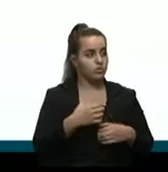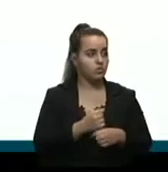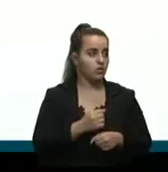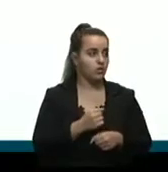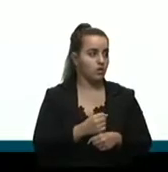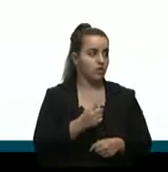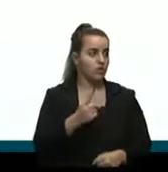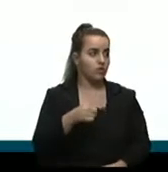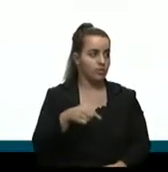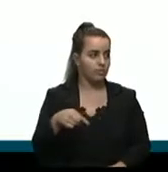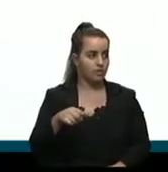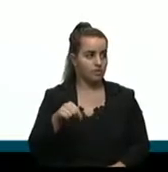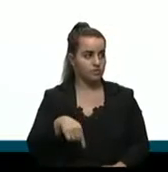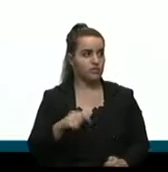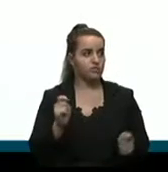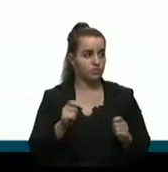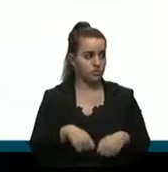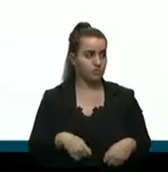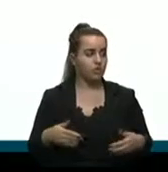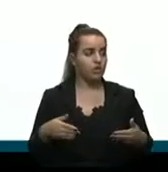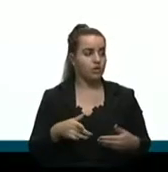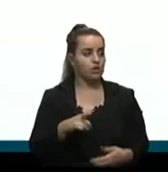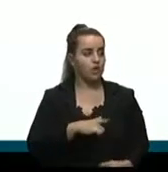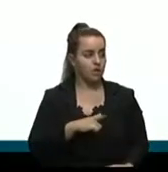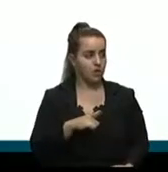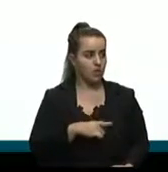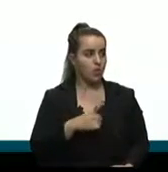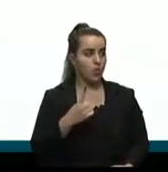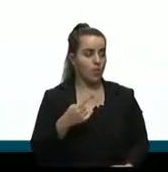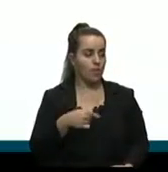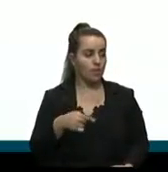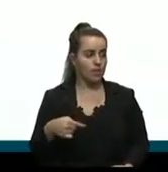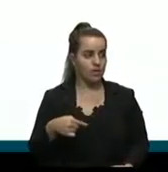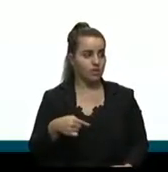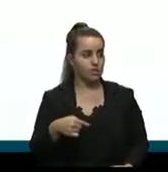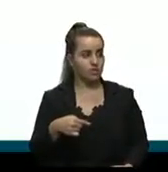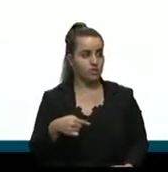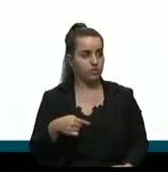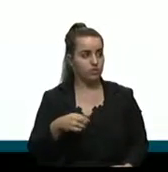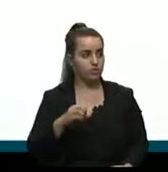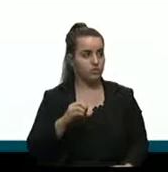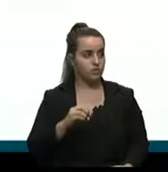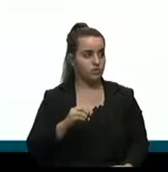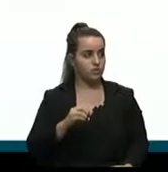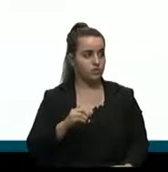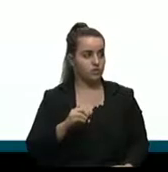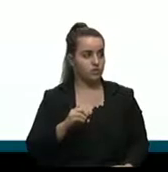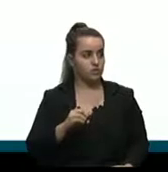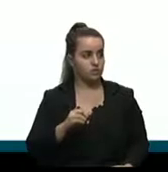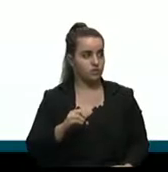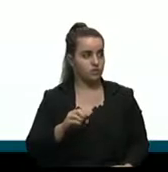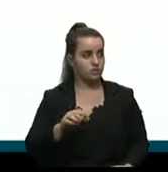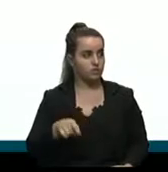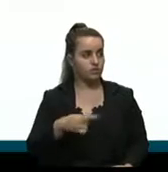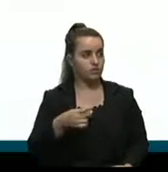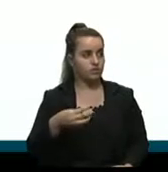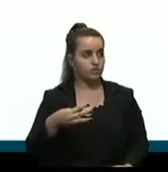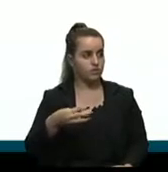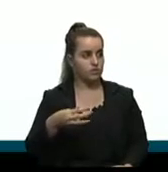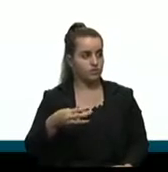1 menos essa probabilidade, teremos 1 menos 0,309, ou ainda